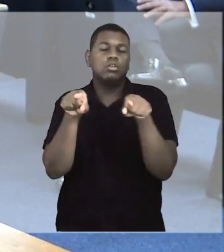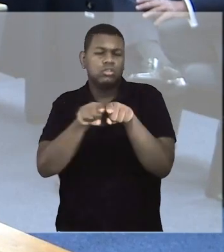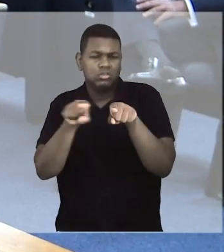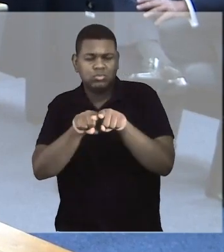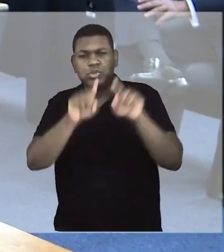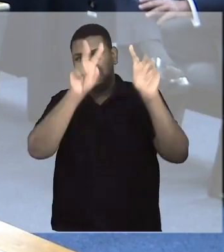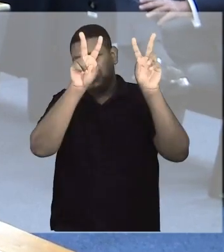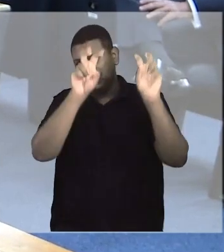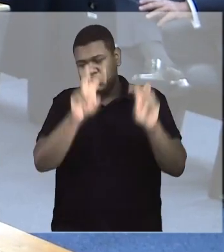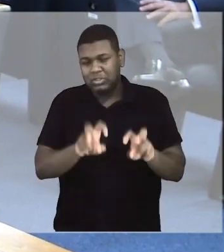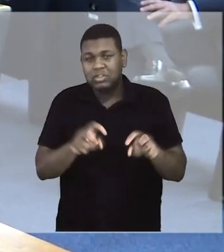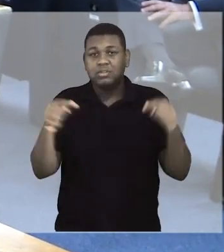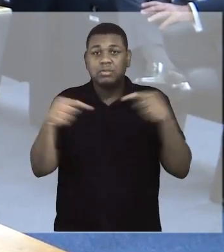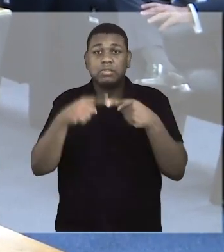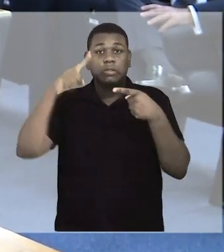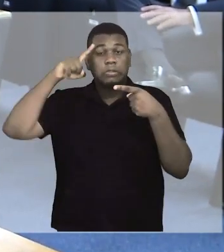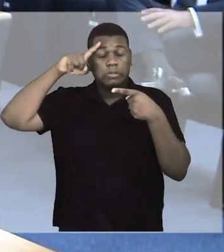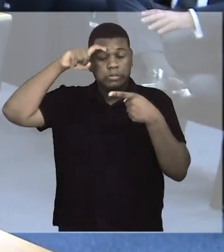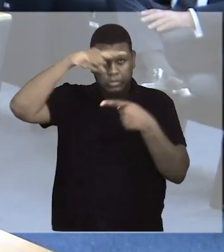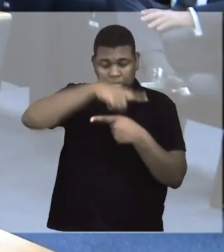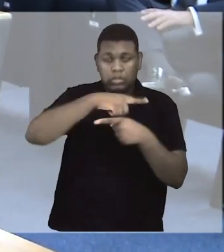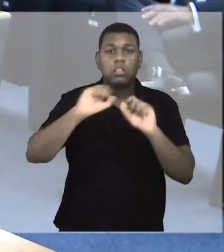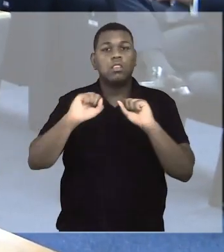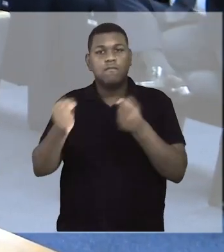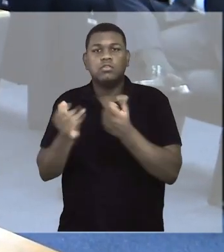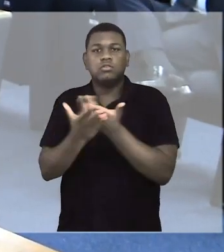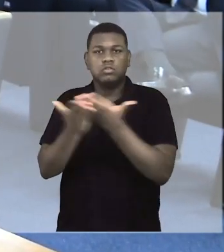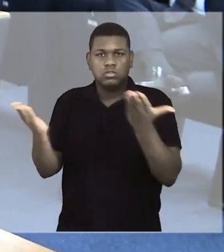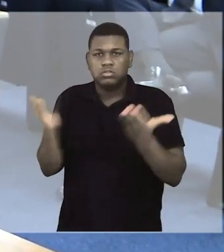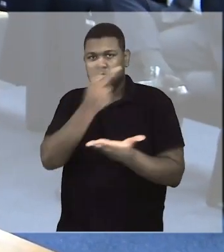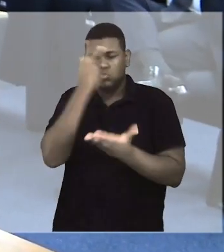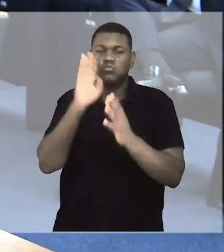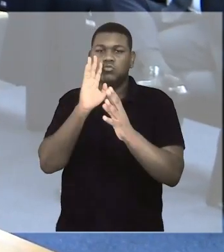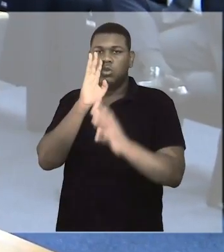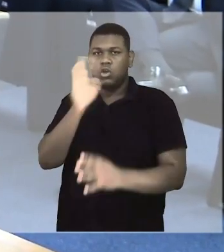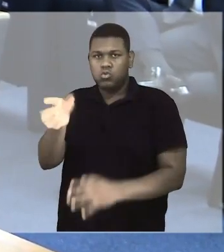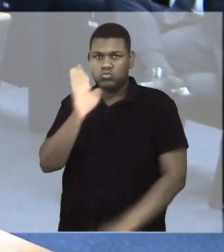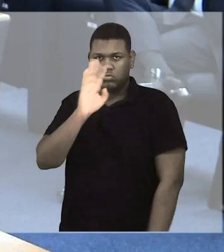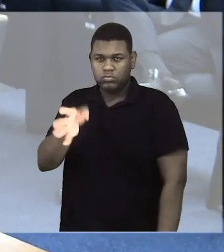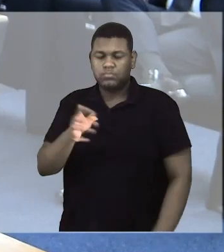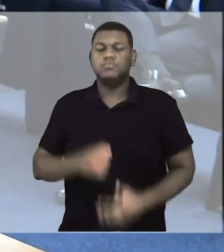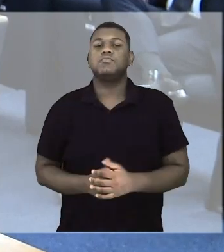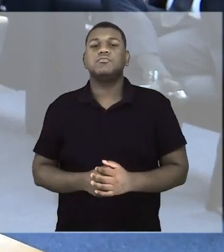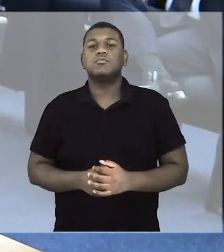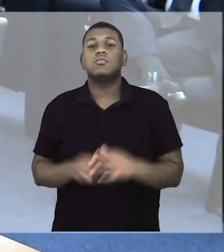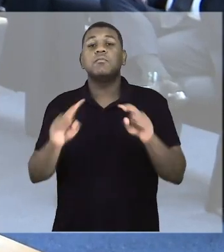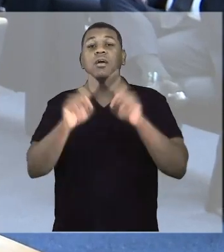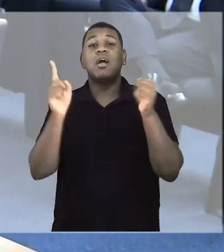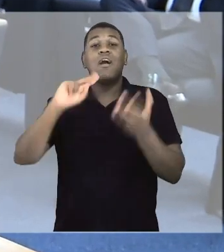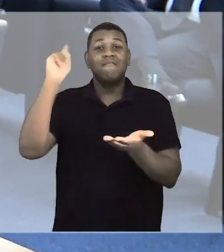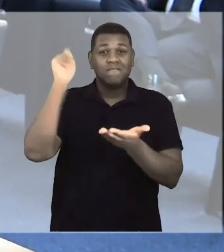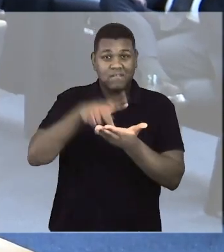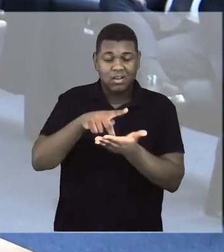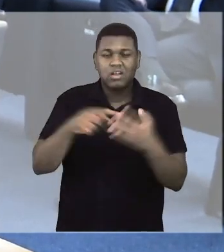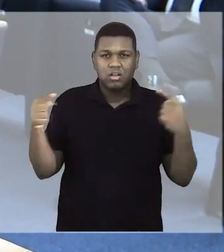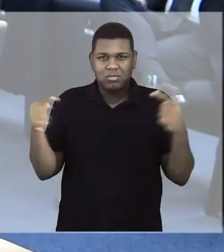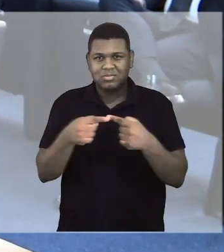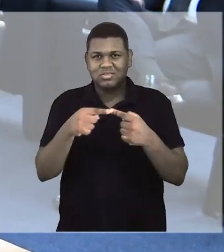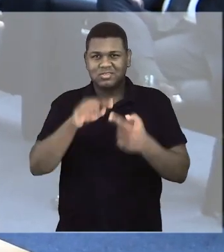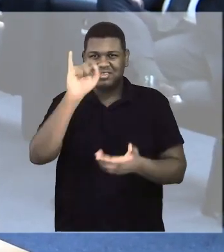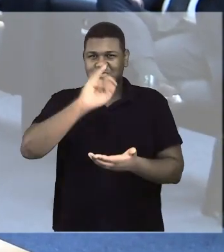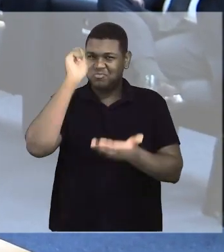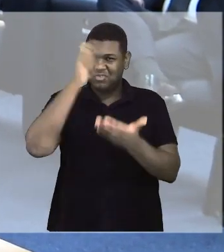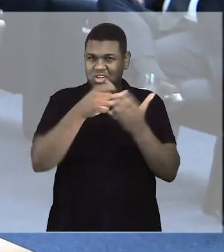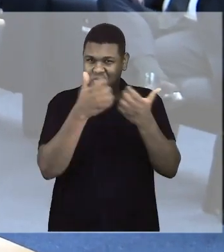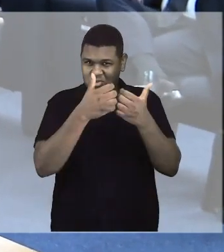uma evolução da jurisprudência, e por questões que diziam respeito ali a dificuldades de imputação e de defesa dos acusados.